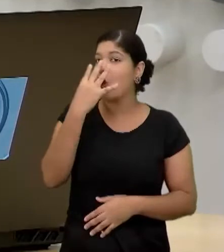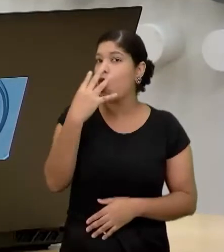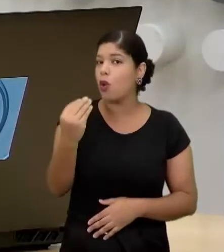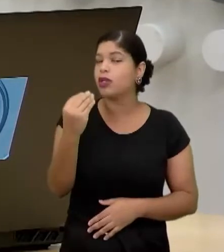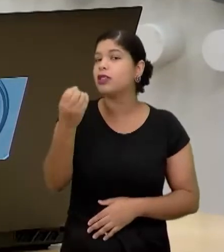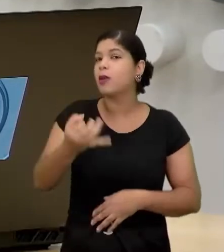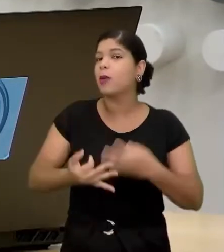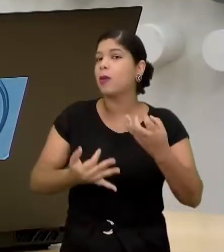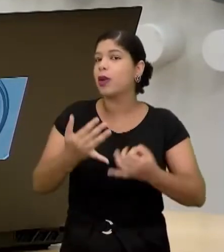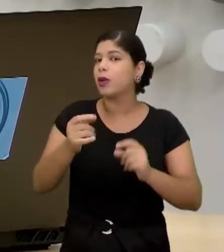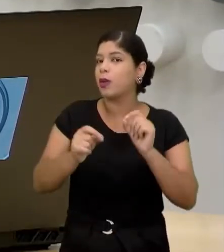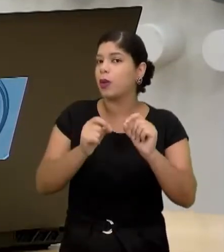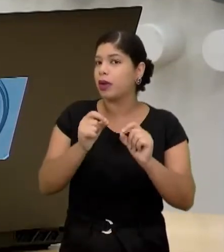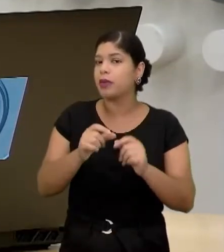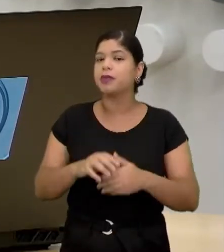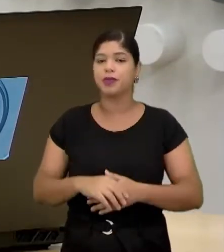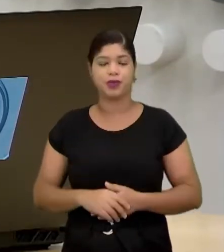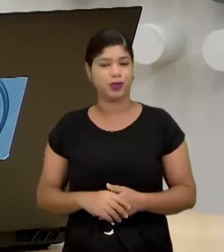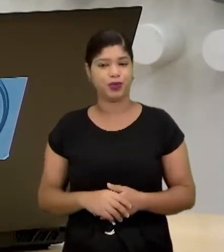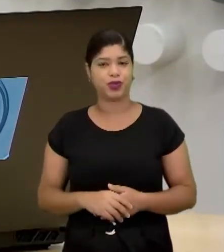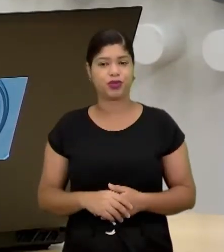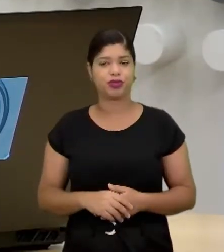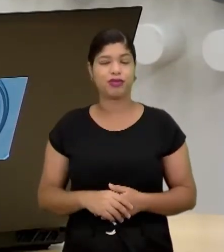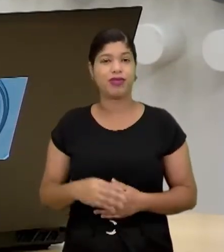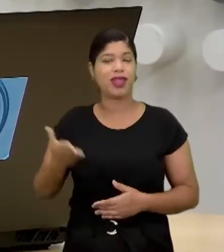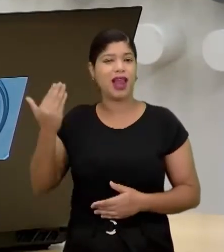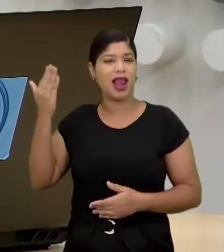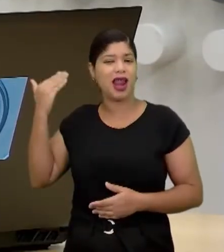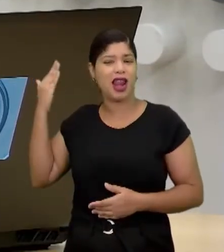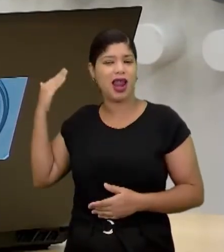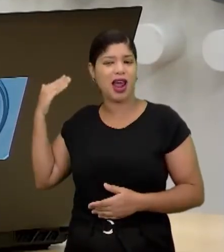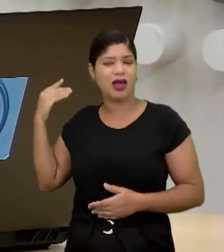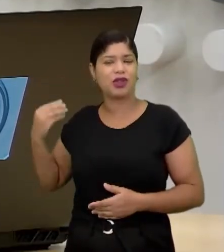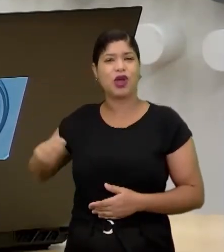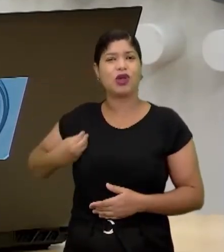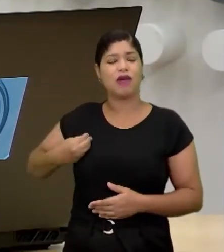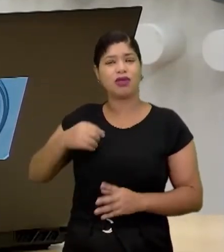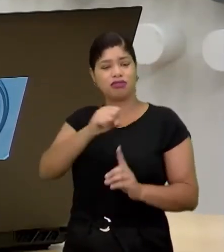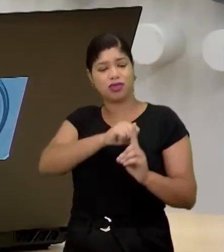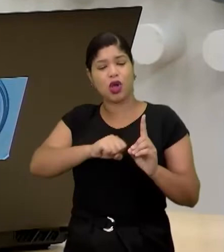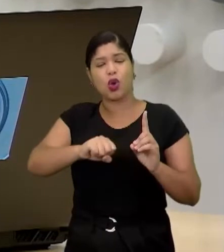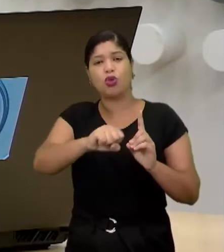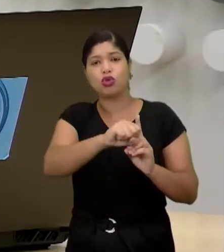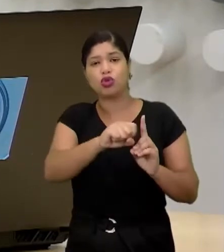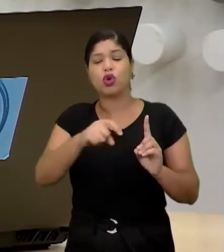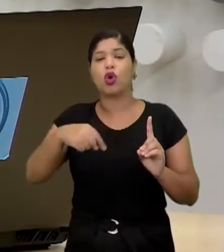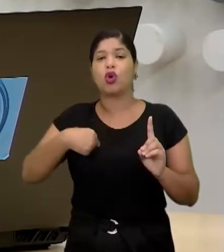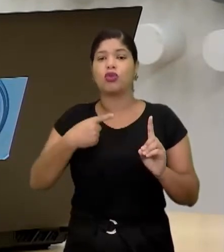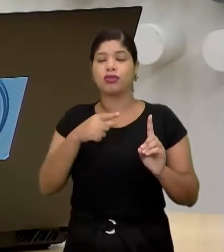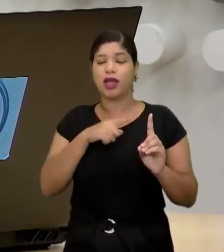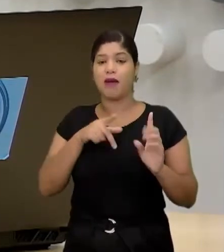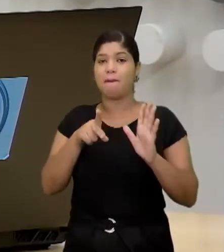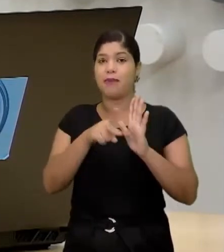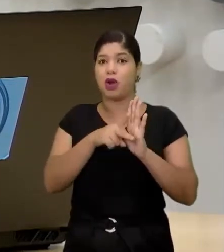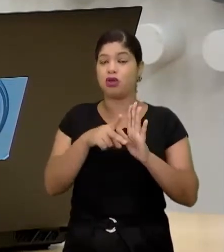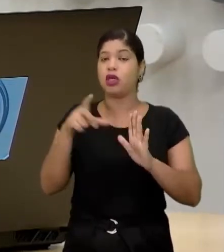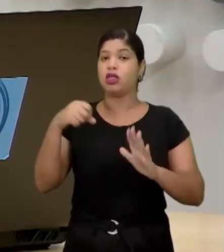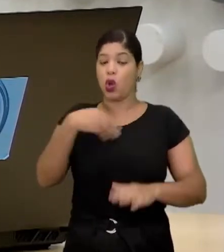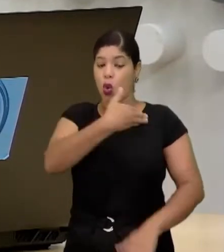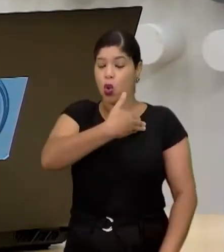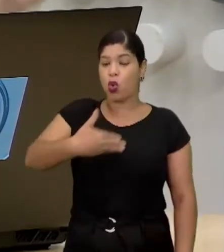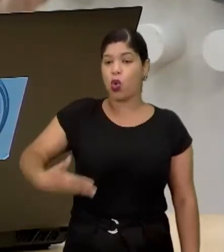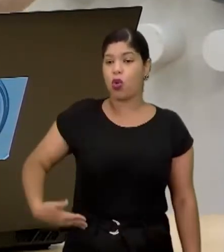seguinte sabe antes da gente vivem em sociedade a gente tem um estado soberano